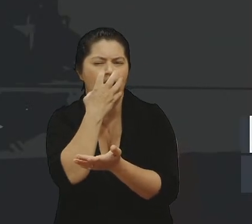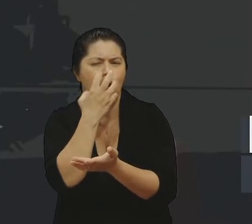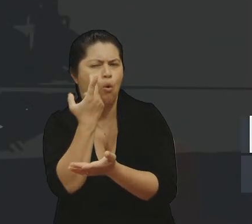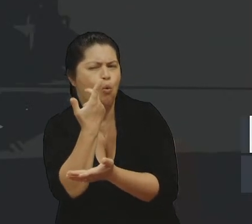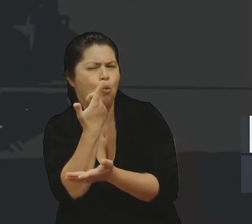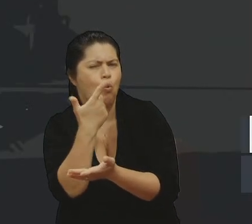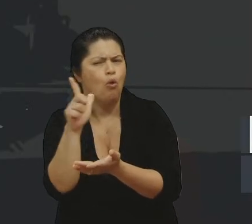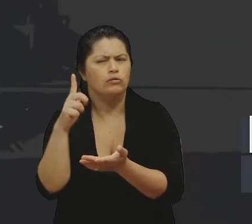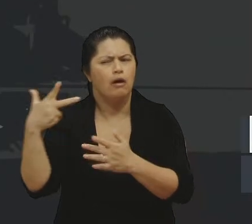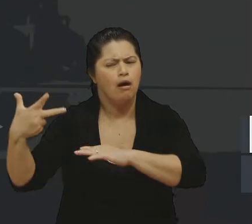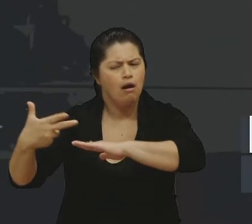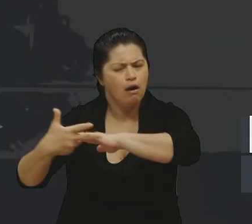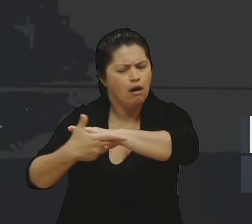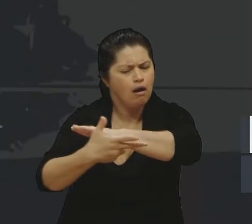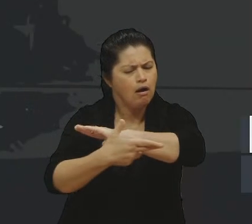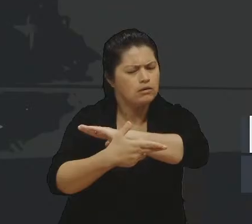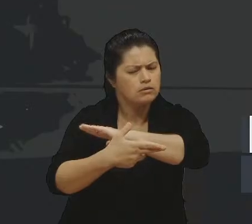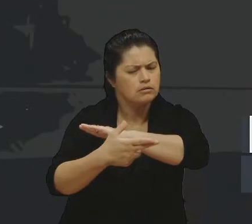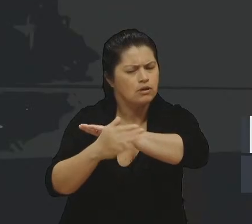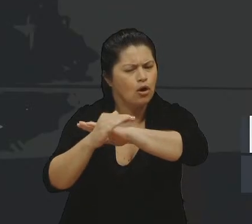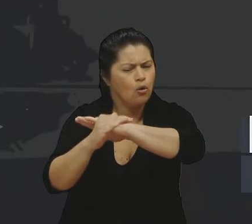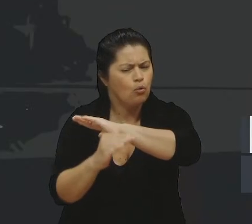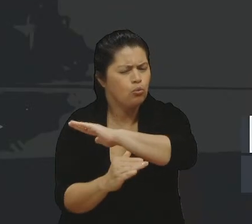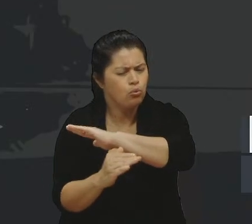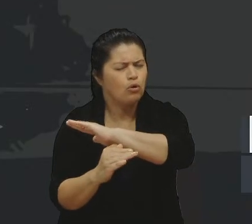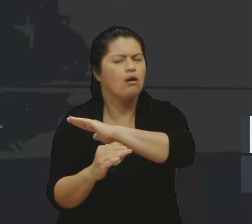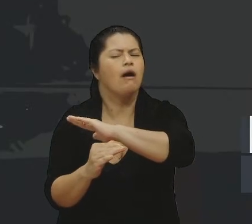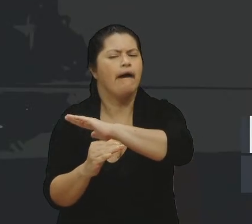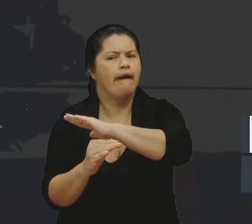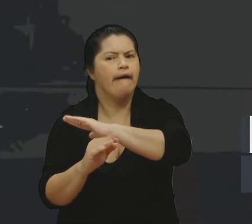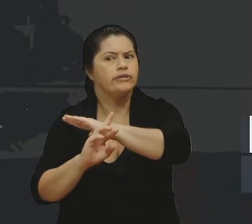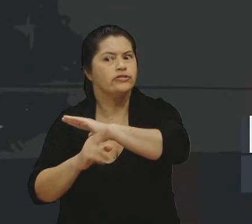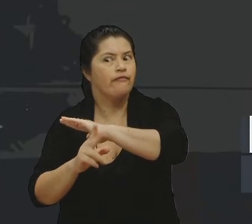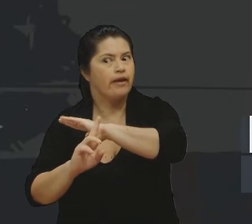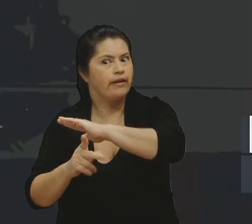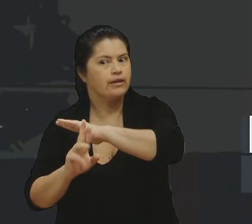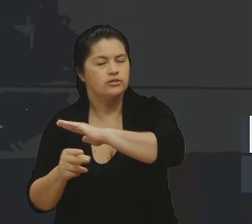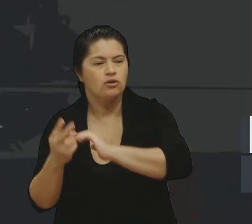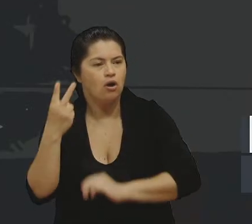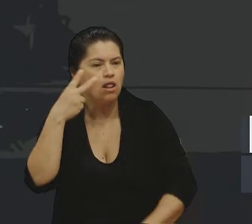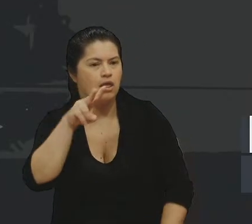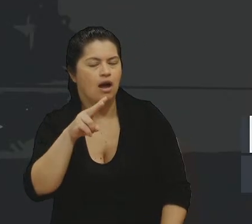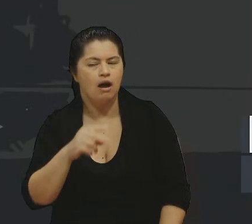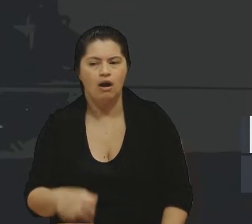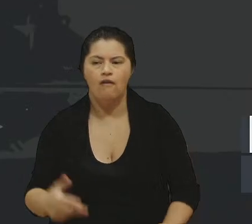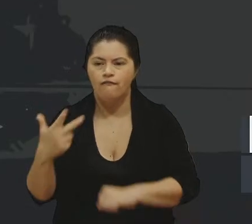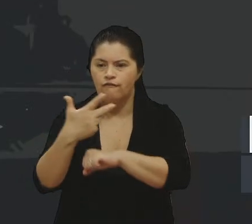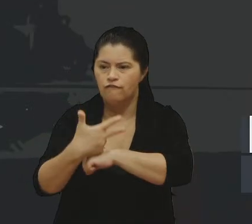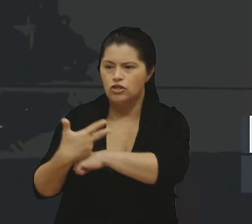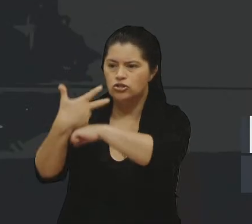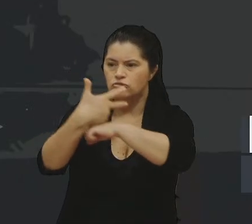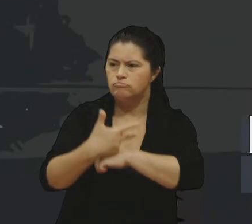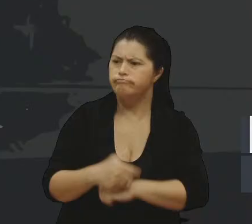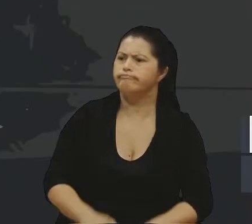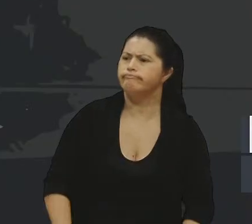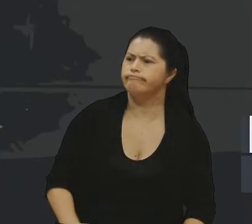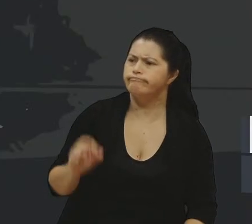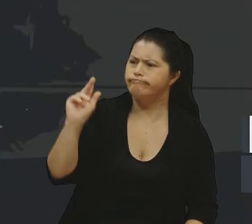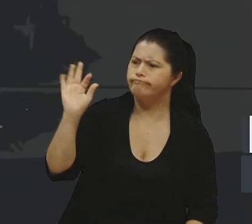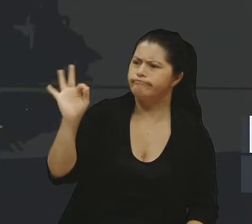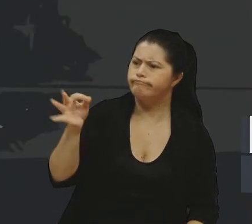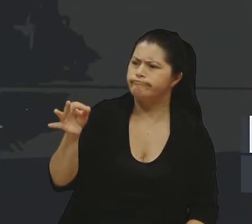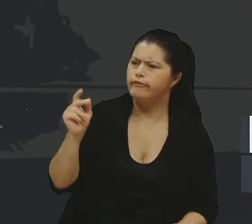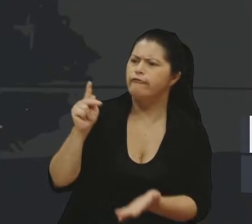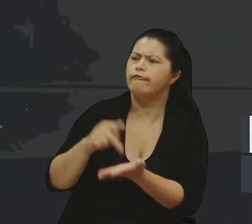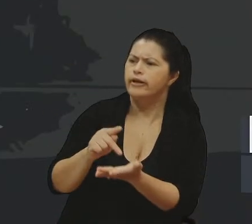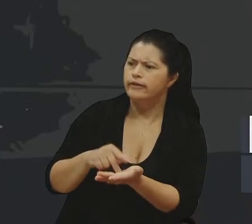essa tosa aqui vai deixar ele fresquinho, que diminui a micose, que não sei o que, não sei o que, não sei o que. O cara vê o vídeo dele na internet e diz assim, faz sentido, nunca tinha pensado